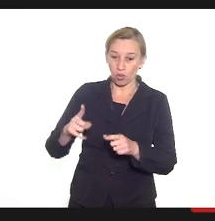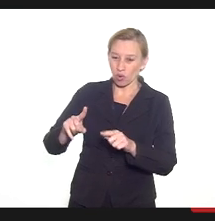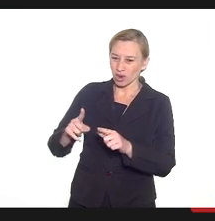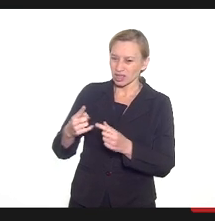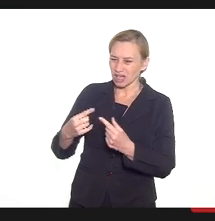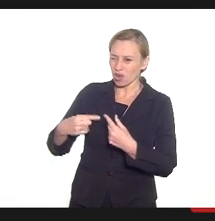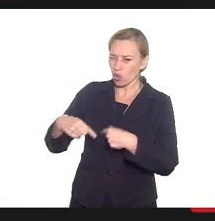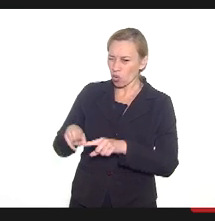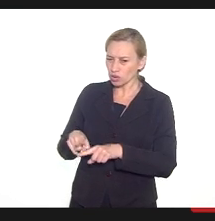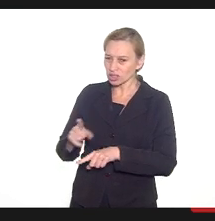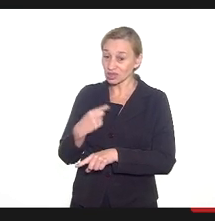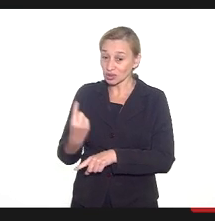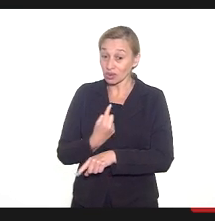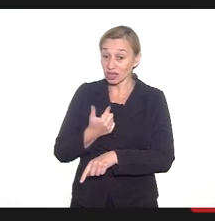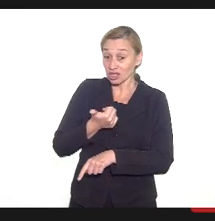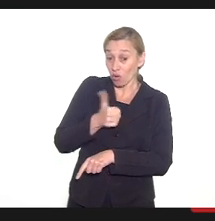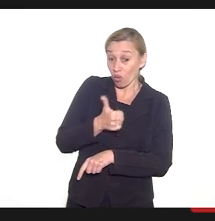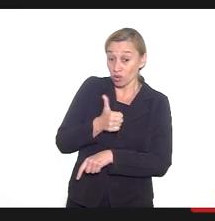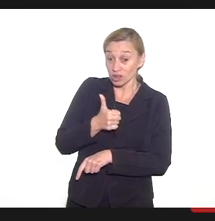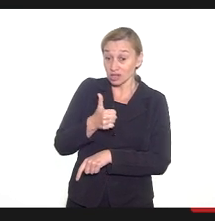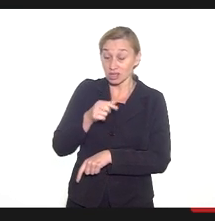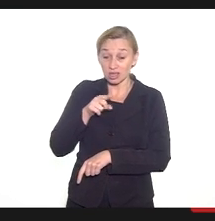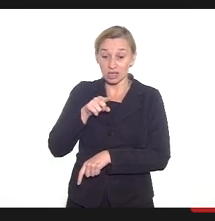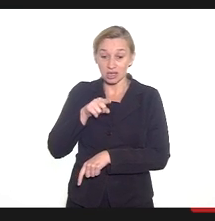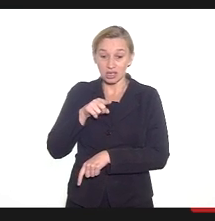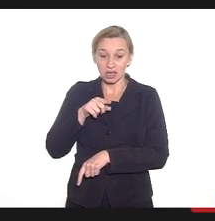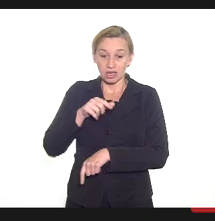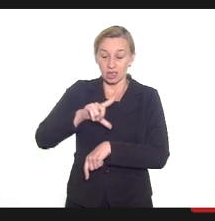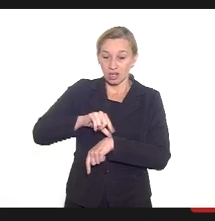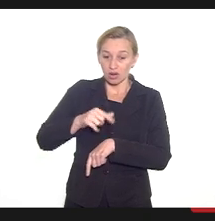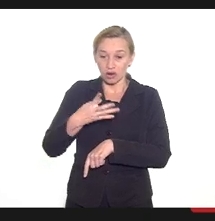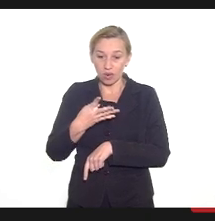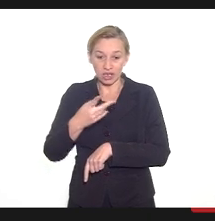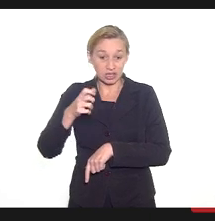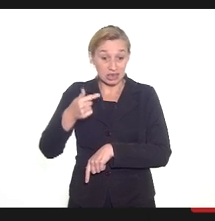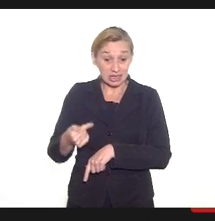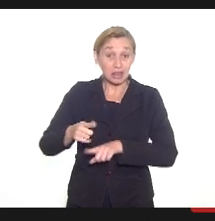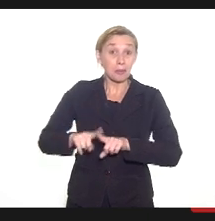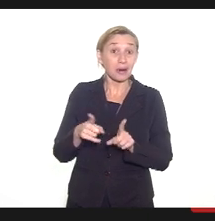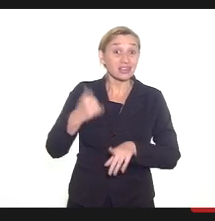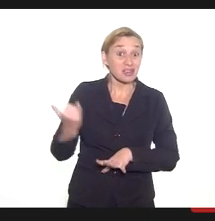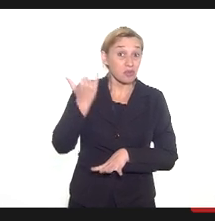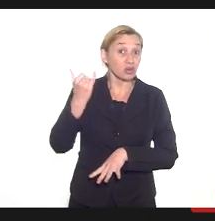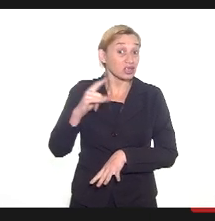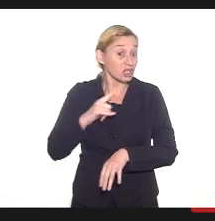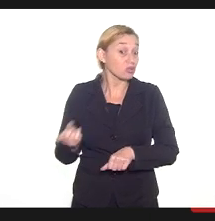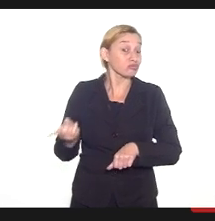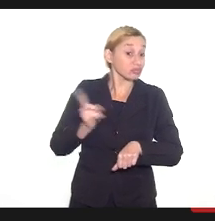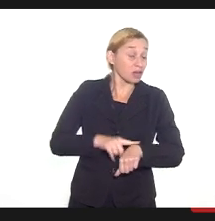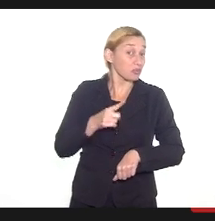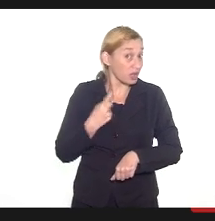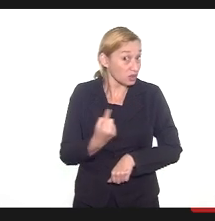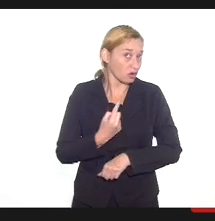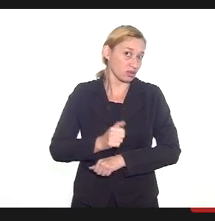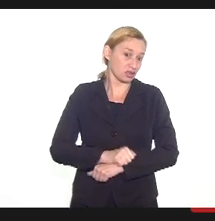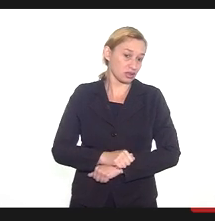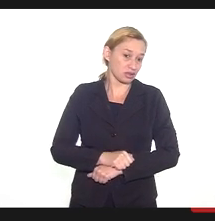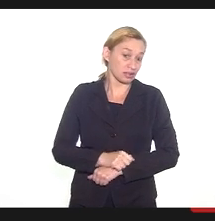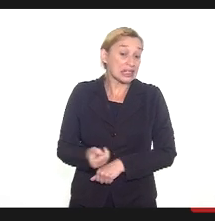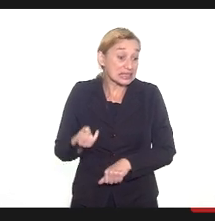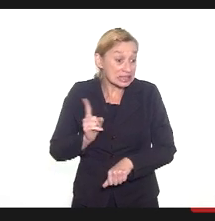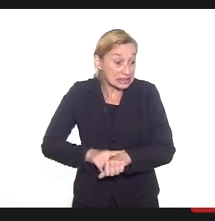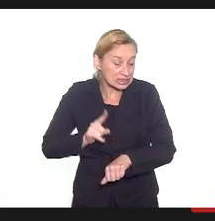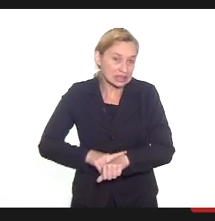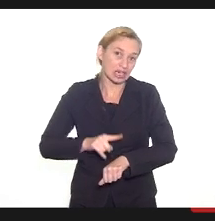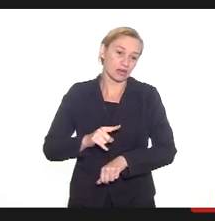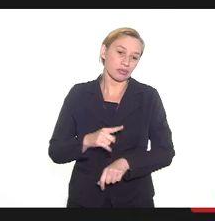porque já são 11h47, mas é muito importante a gente ter esse tempo para a gente, esse tempo